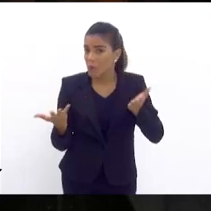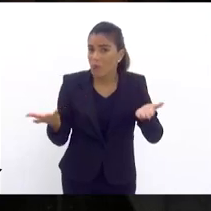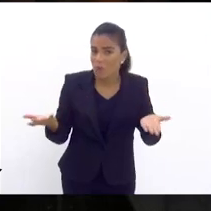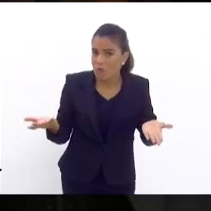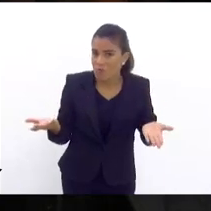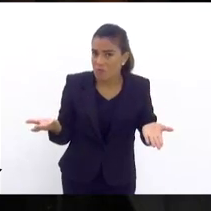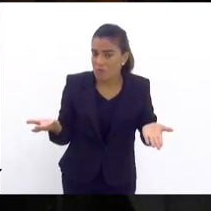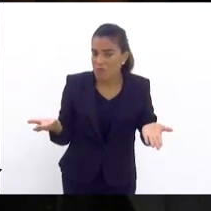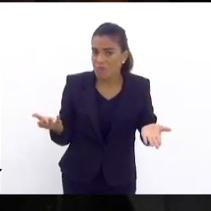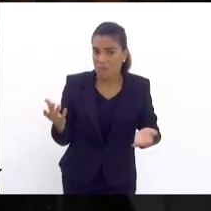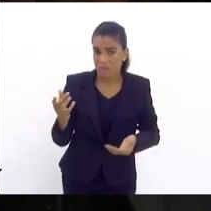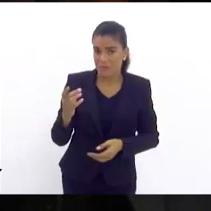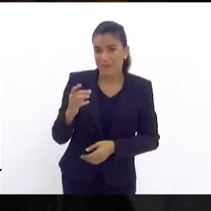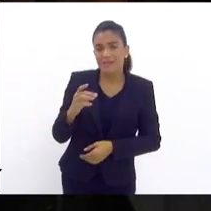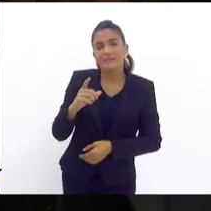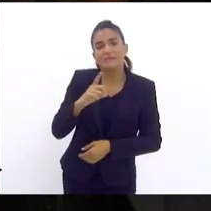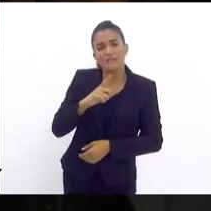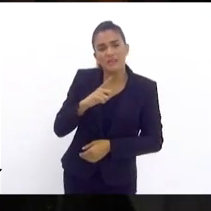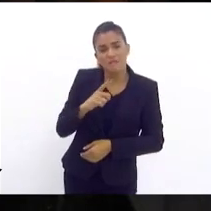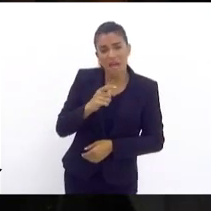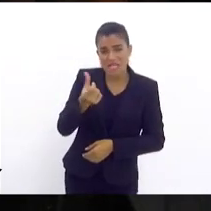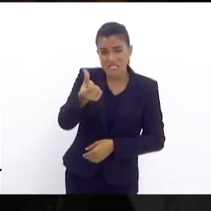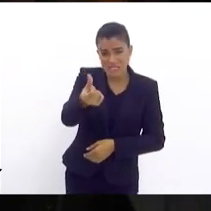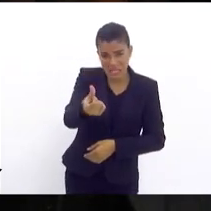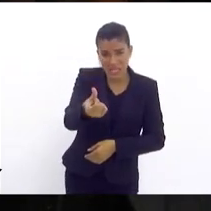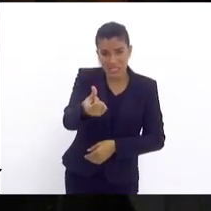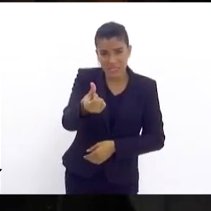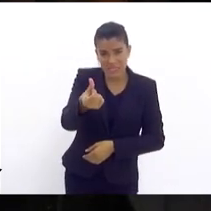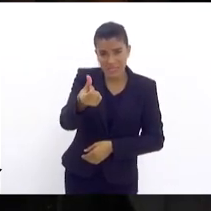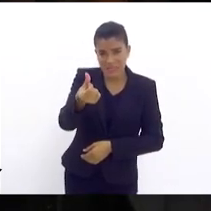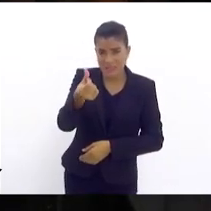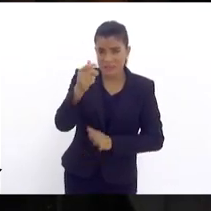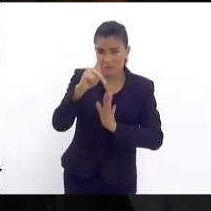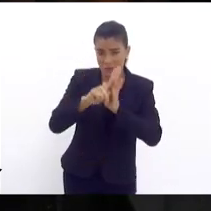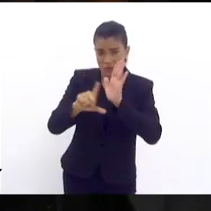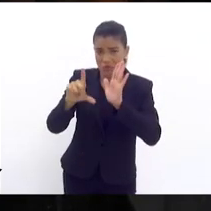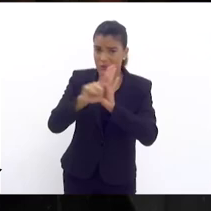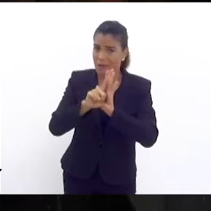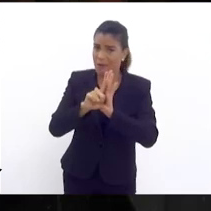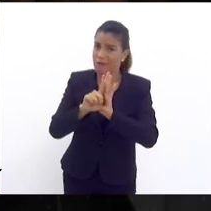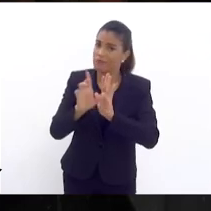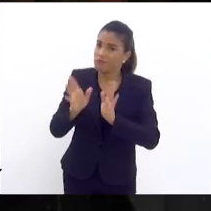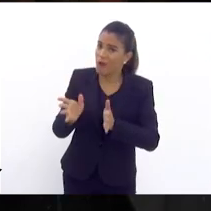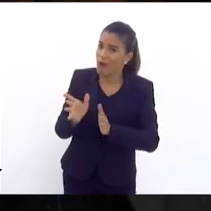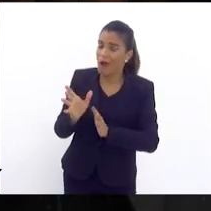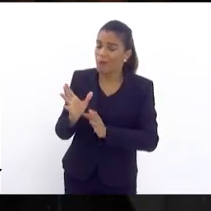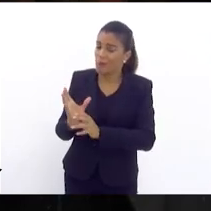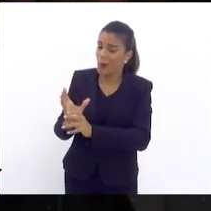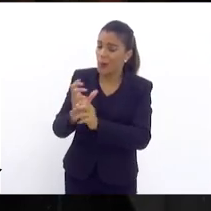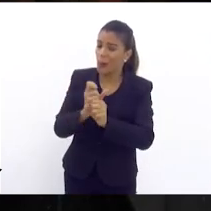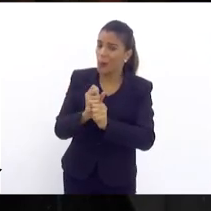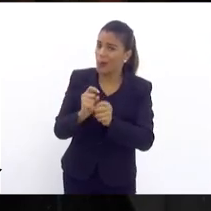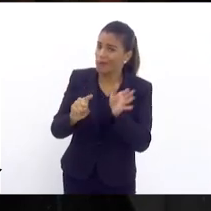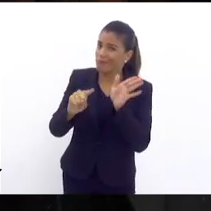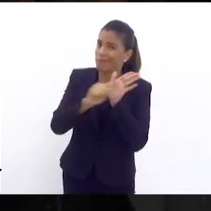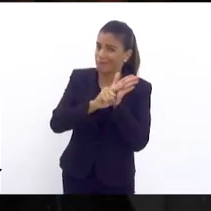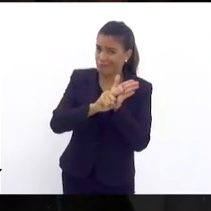porque se tiver meia dúzia e já não é um número positivo